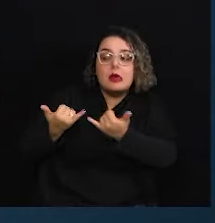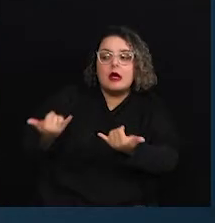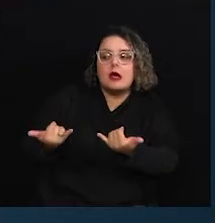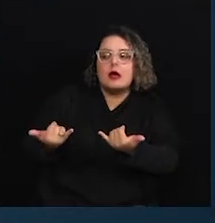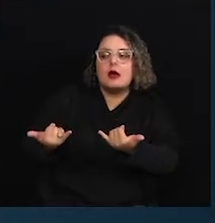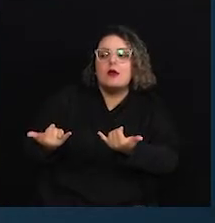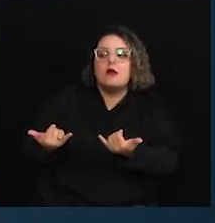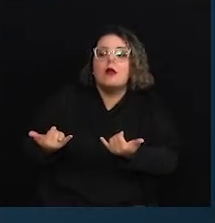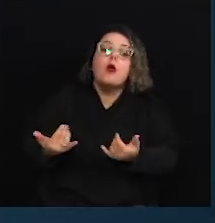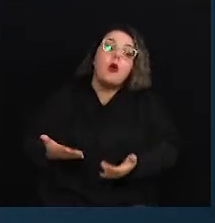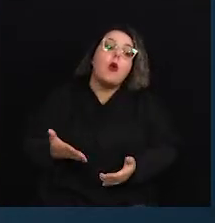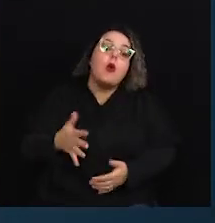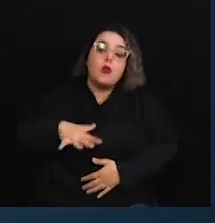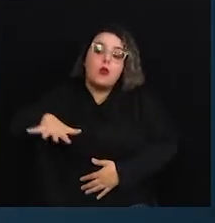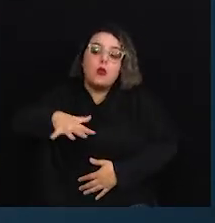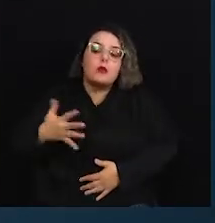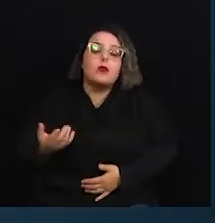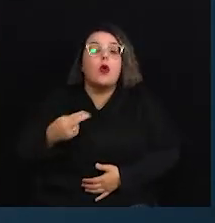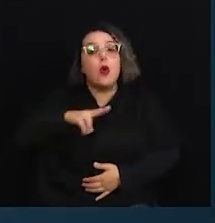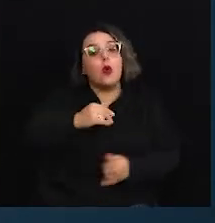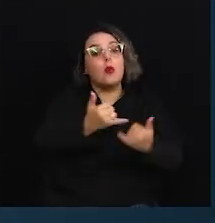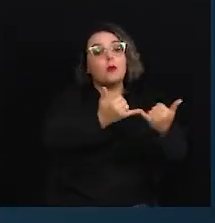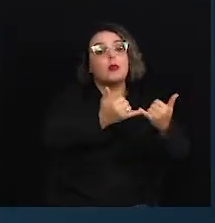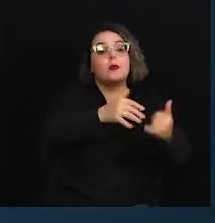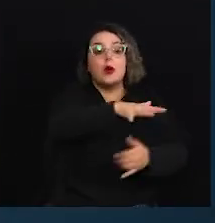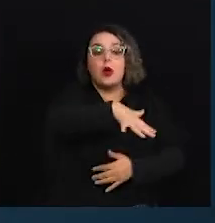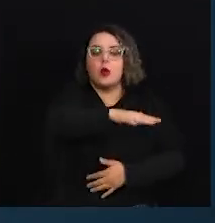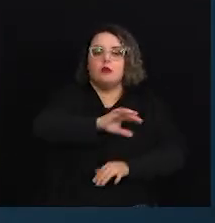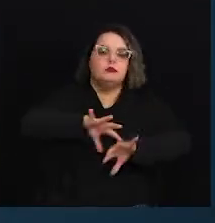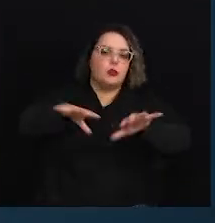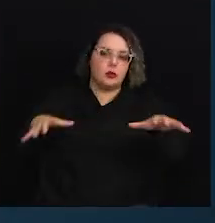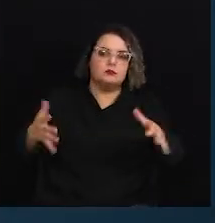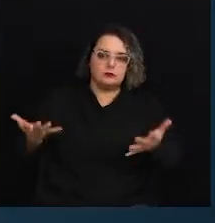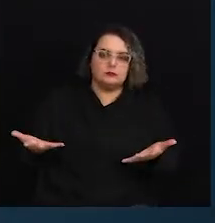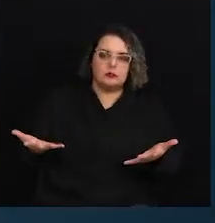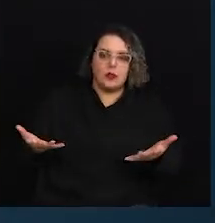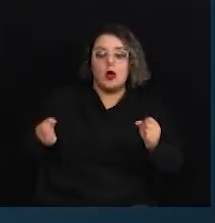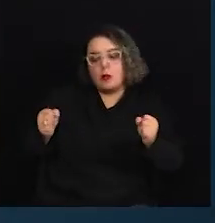grupo ou similares a outro grupo. No nosso caso, colocando bem simples,